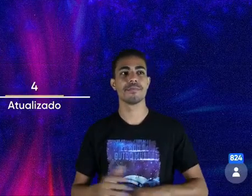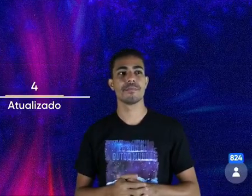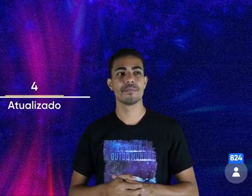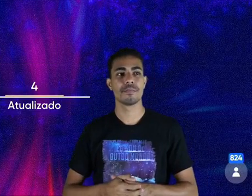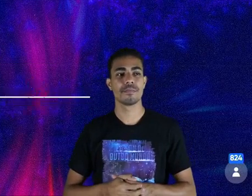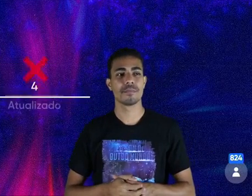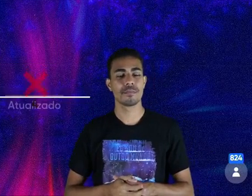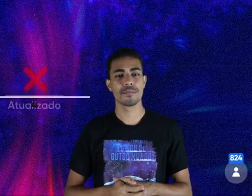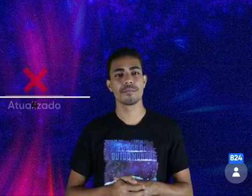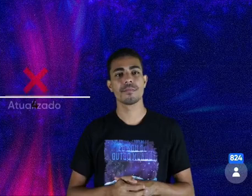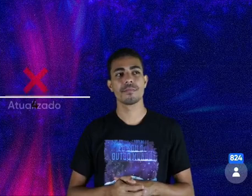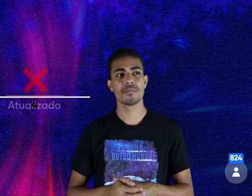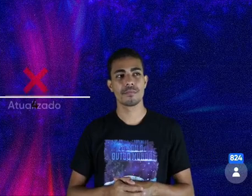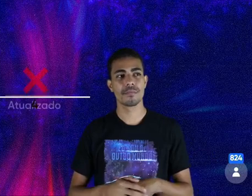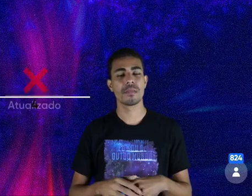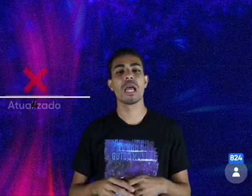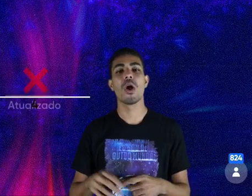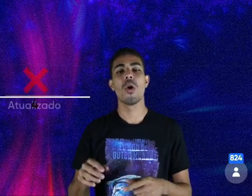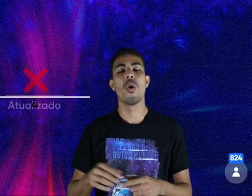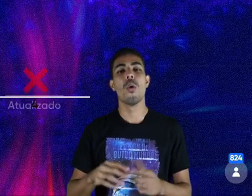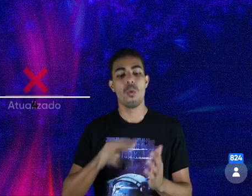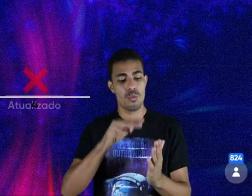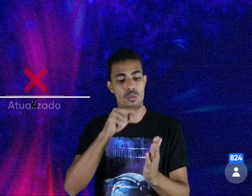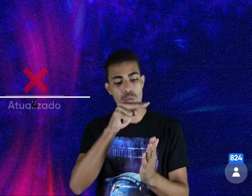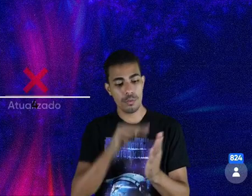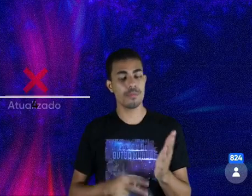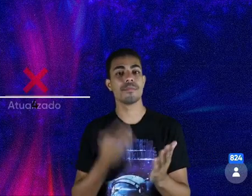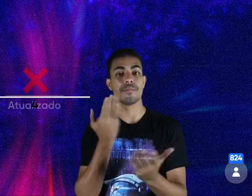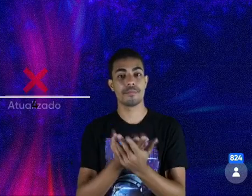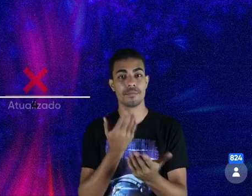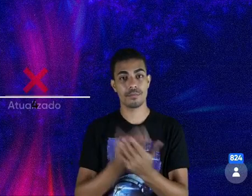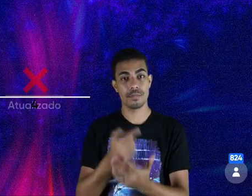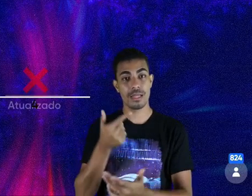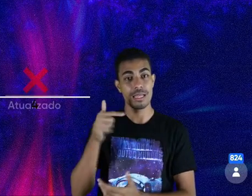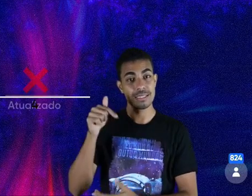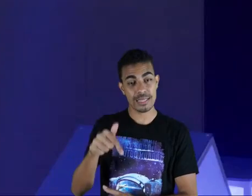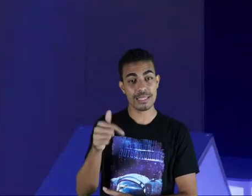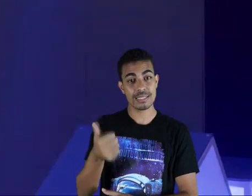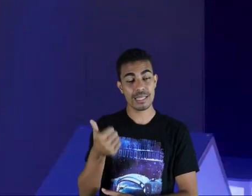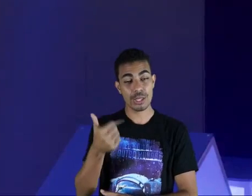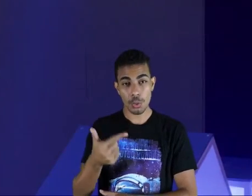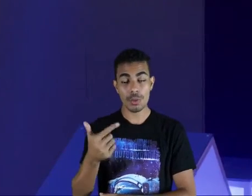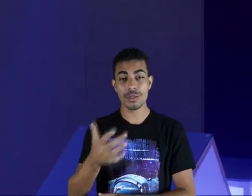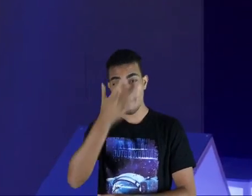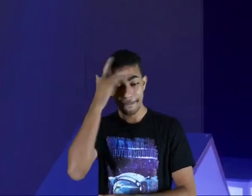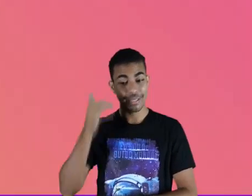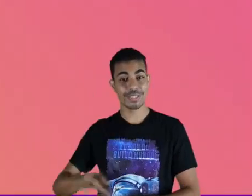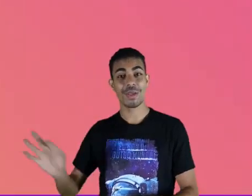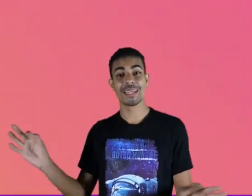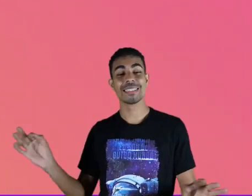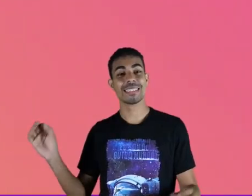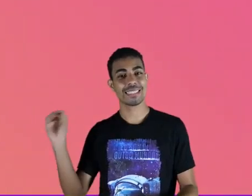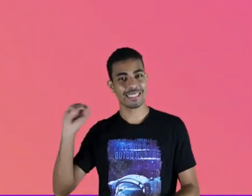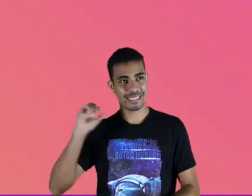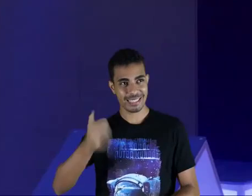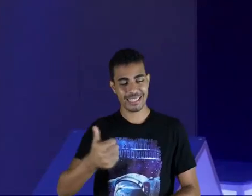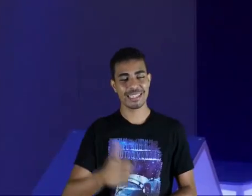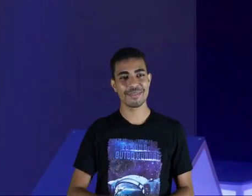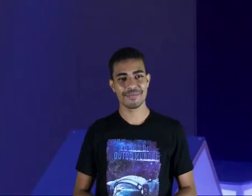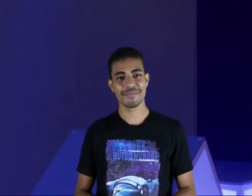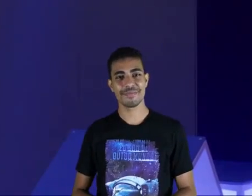o resultado. Um livro para ser estudado, 712 pessoas acertaram, estão espertos,